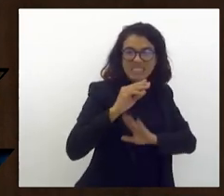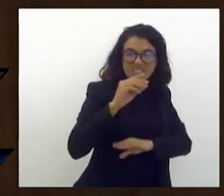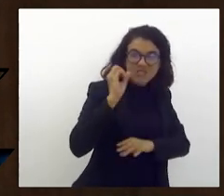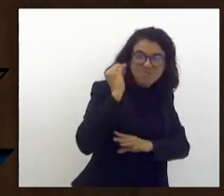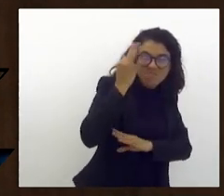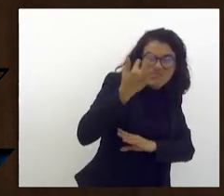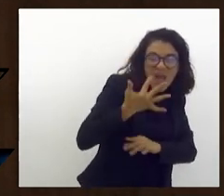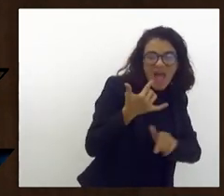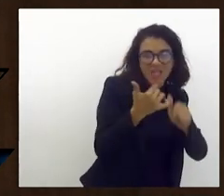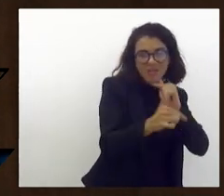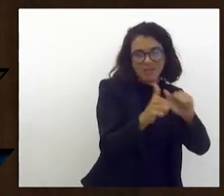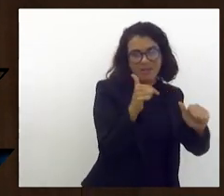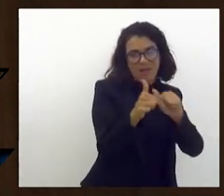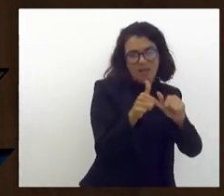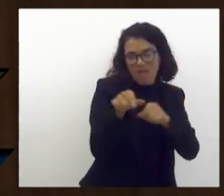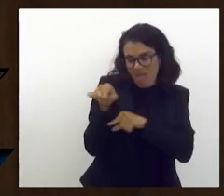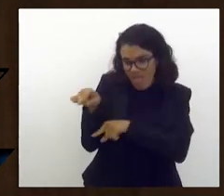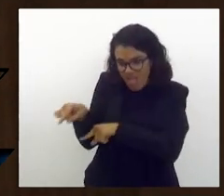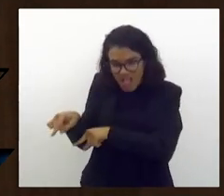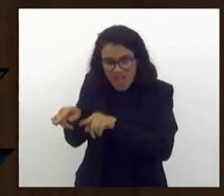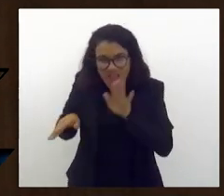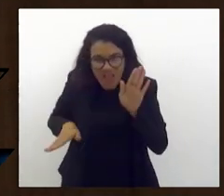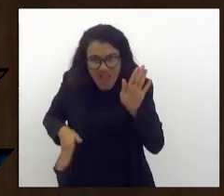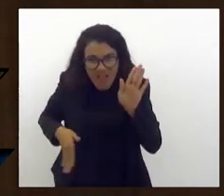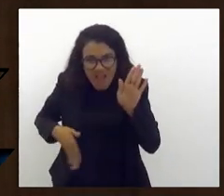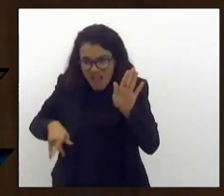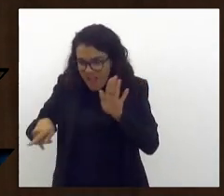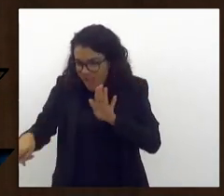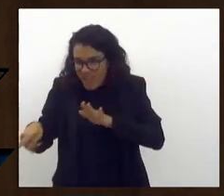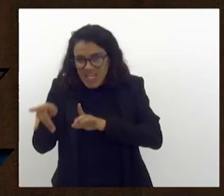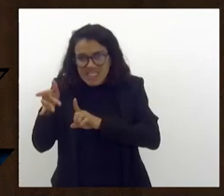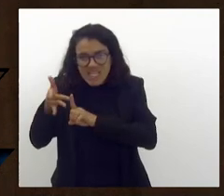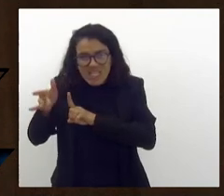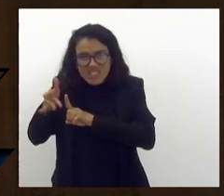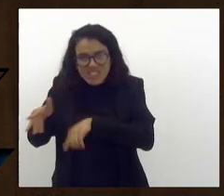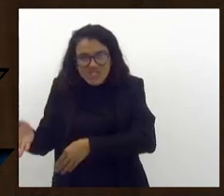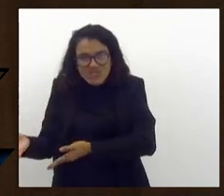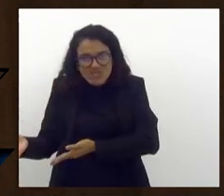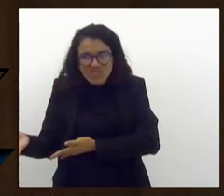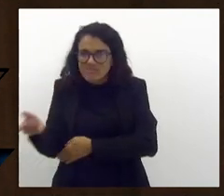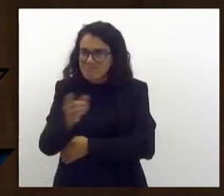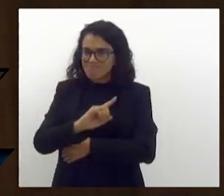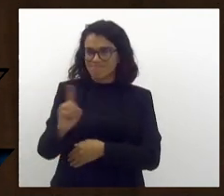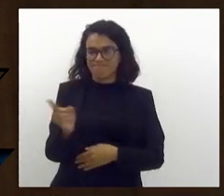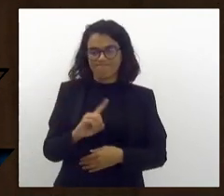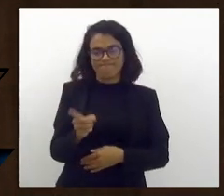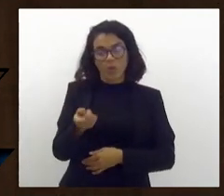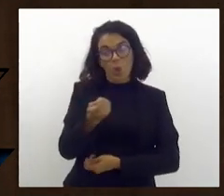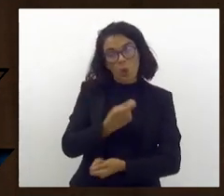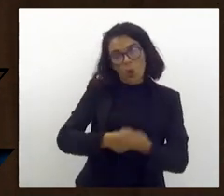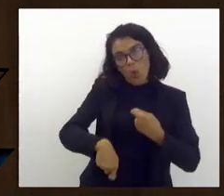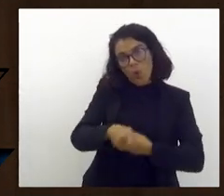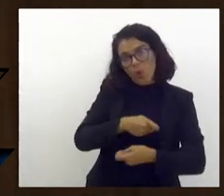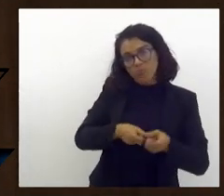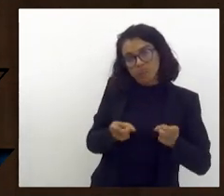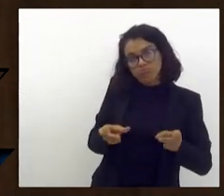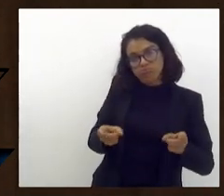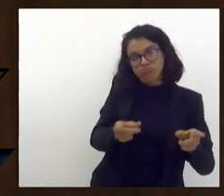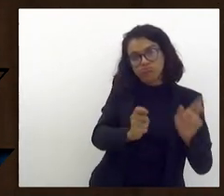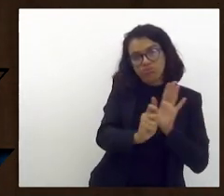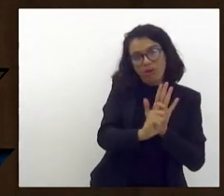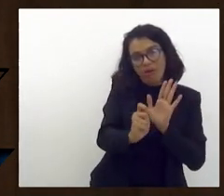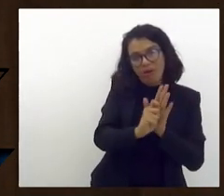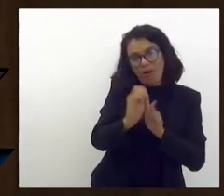vítima, e não esse tipo de pessoas. Infelizmente, o tráfico vem avançando a cada dia, senhora